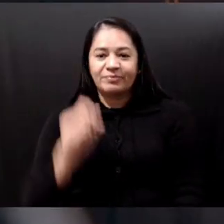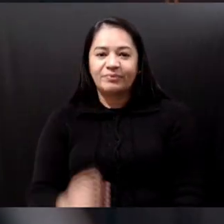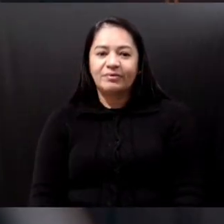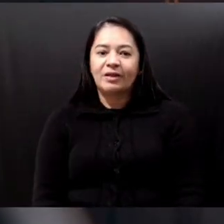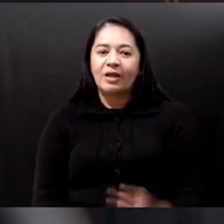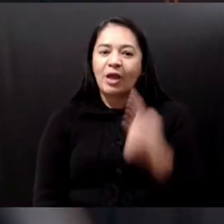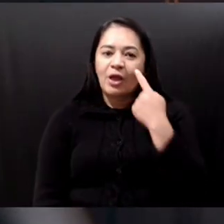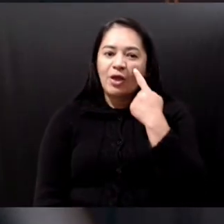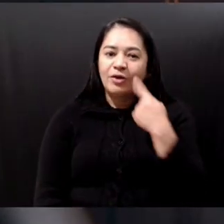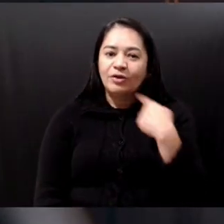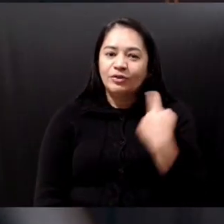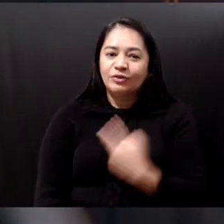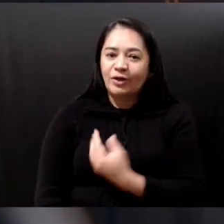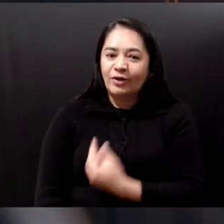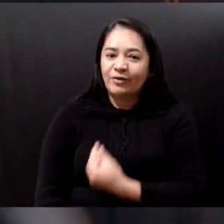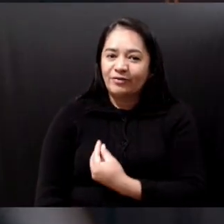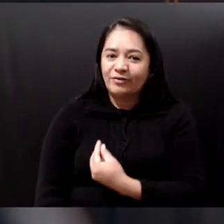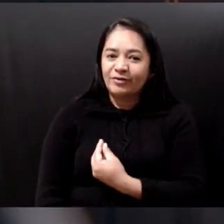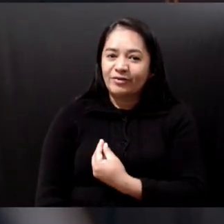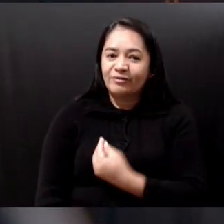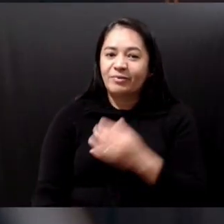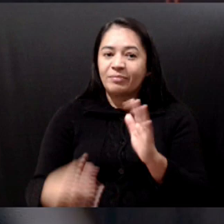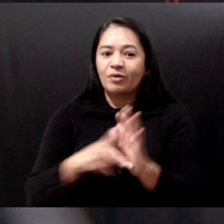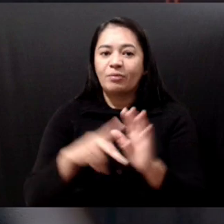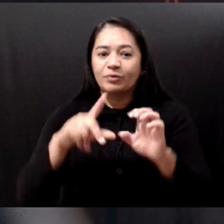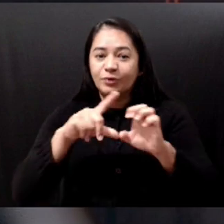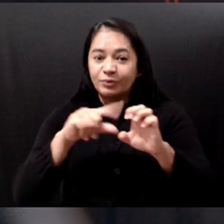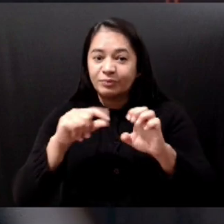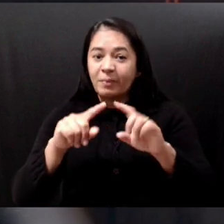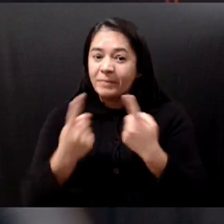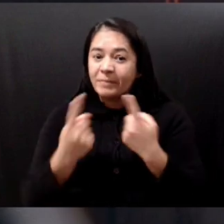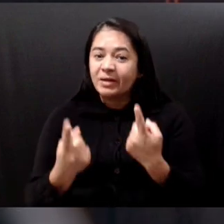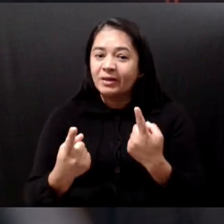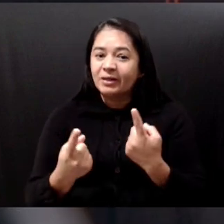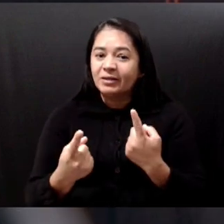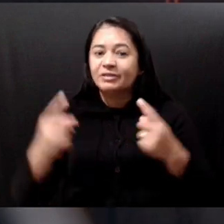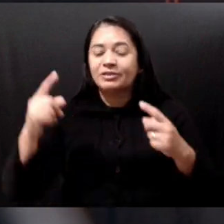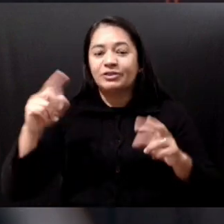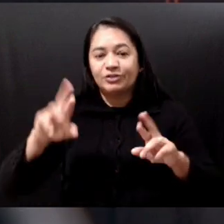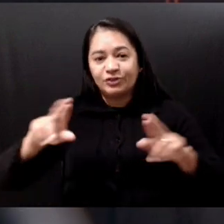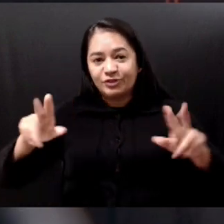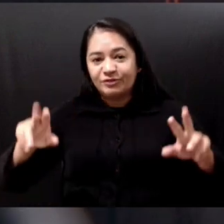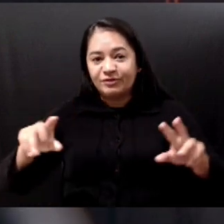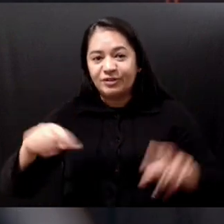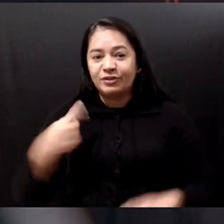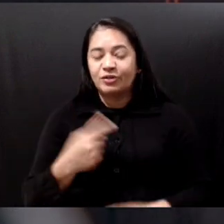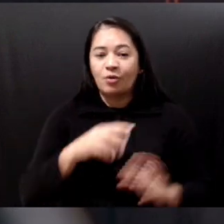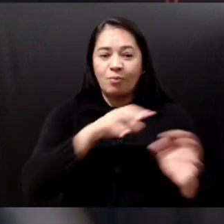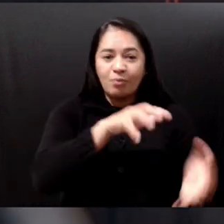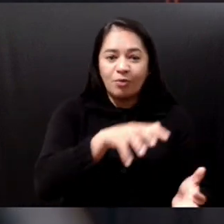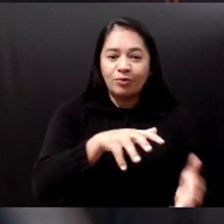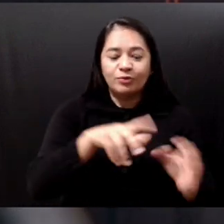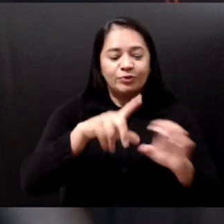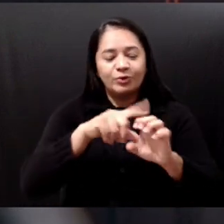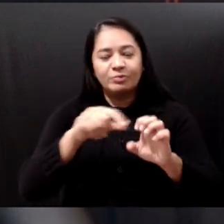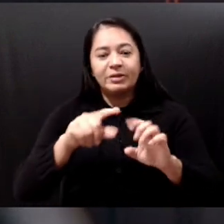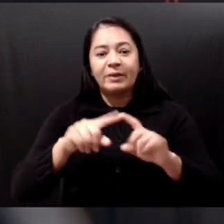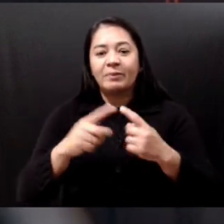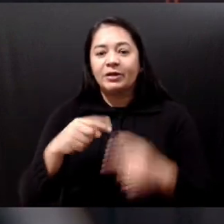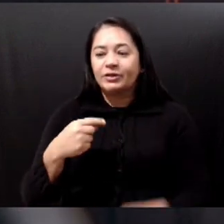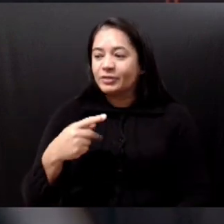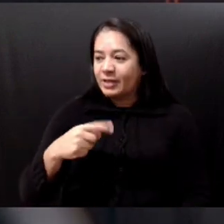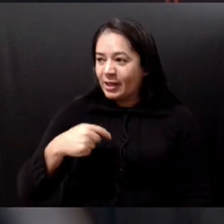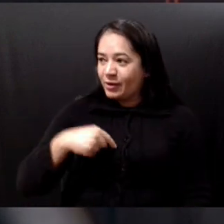mundos do empreender, Uhum. mas bem diferentes. Perfeito. É isso E mesmo. eu acho legal trazer Aham, esse ponto